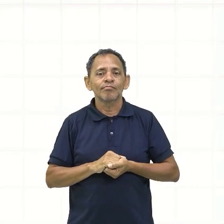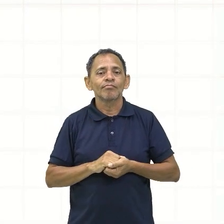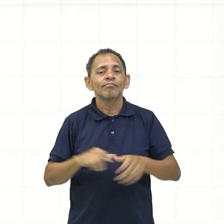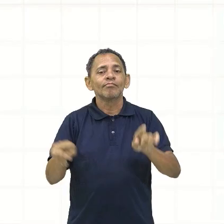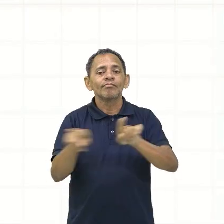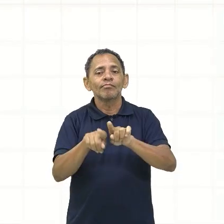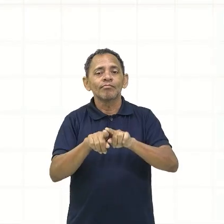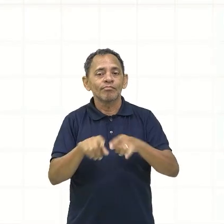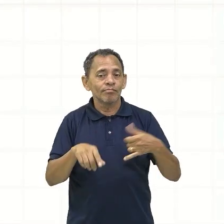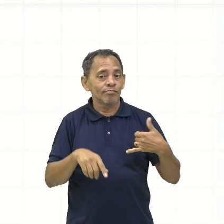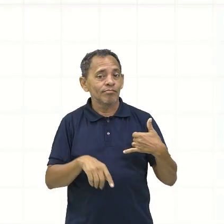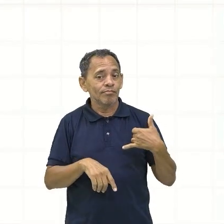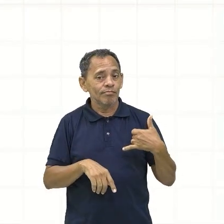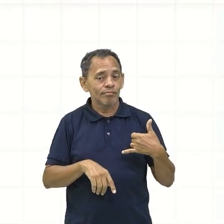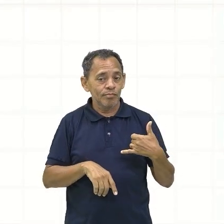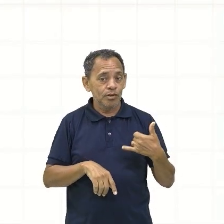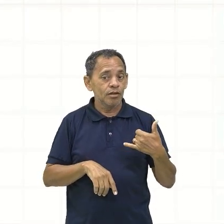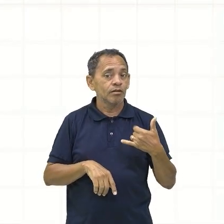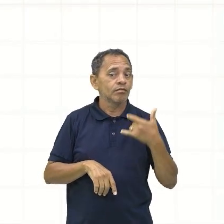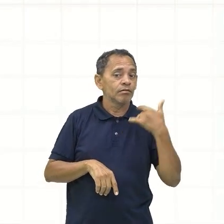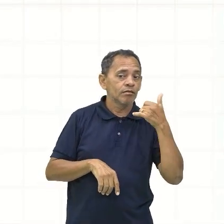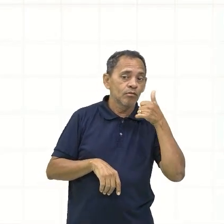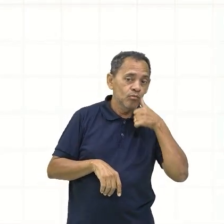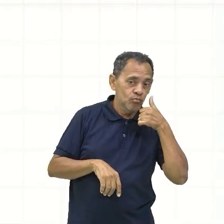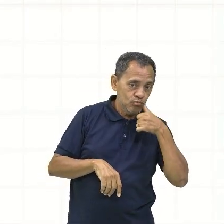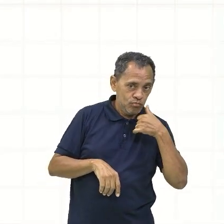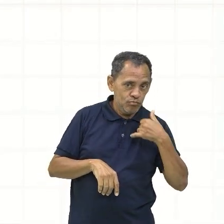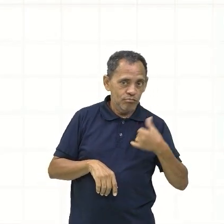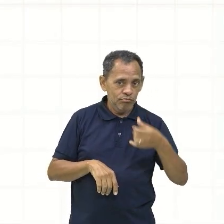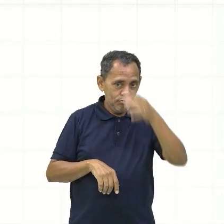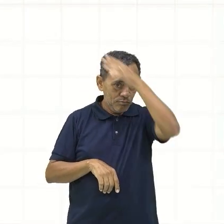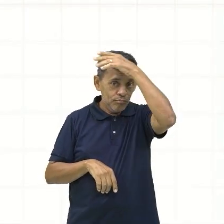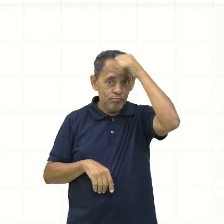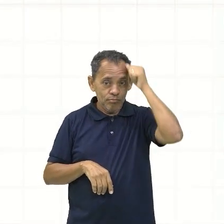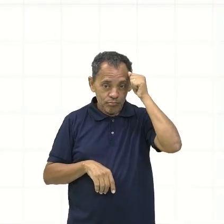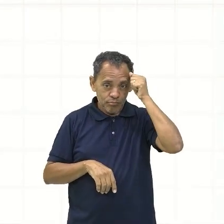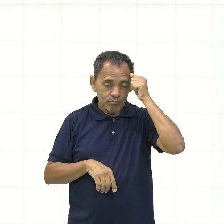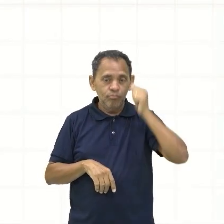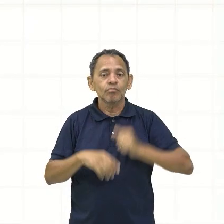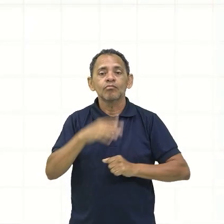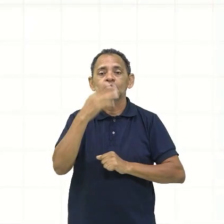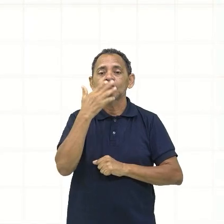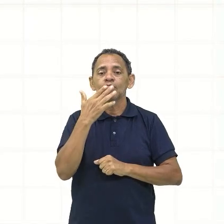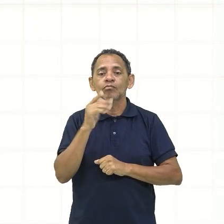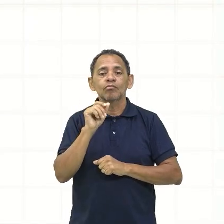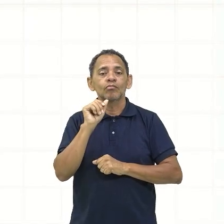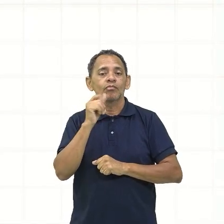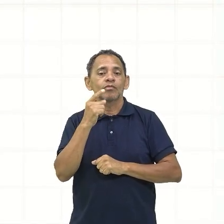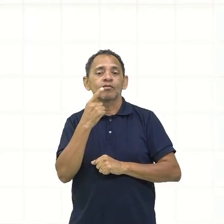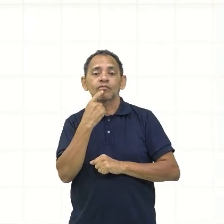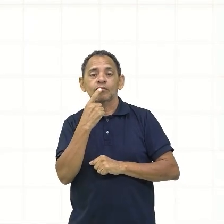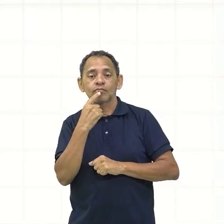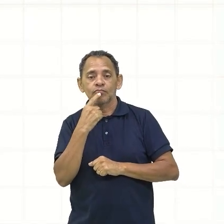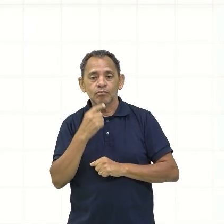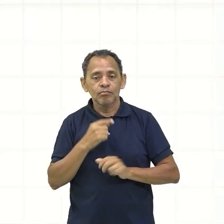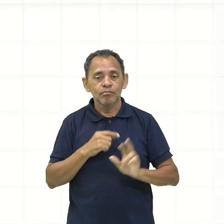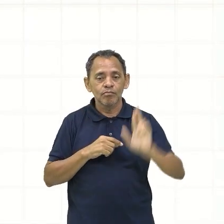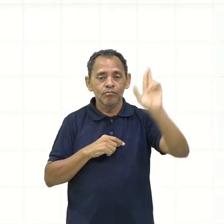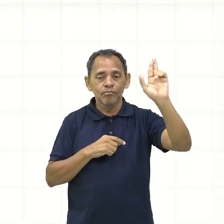que as mulheres no Amazonas, e aí a gente tem a cor vermelha representando a população de mulheres,